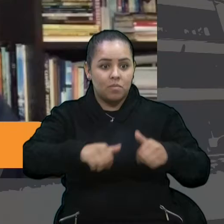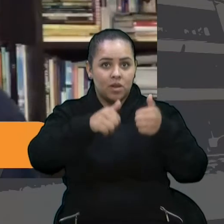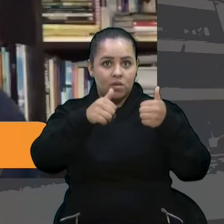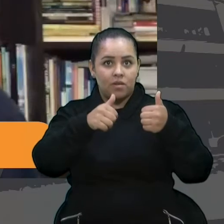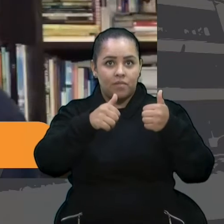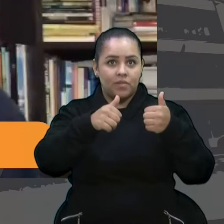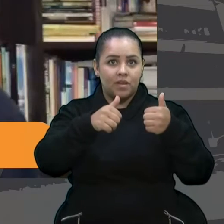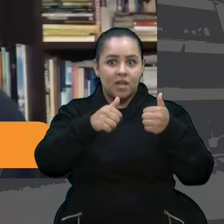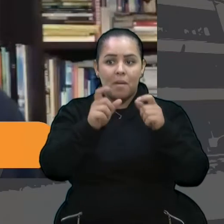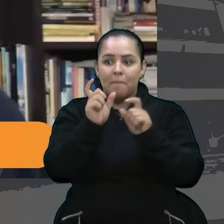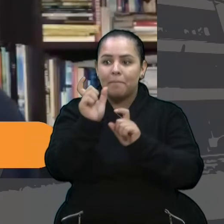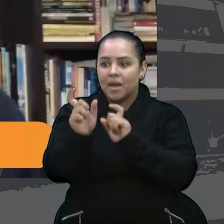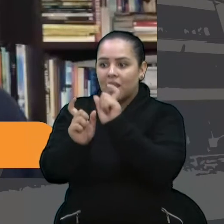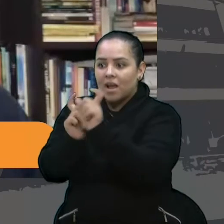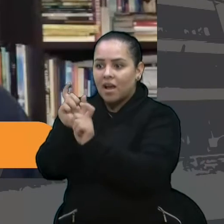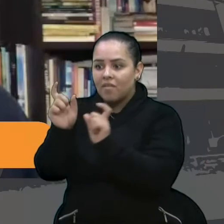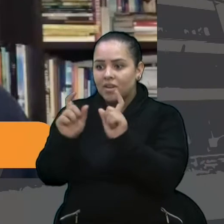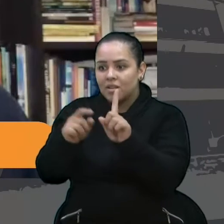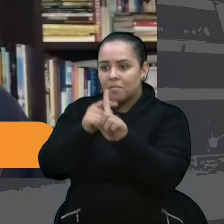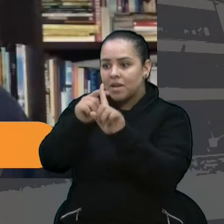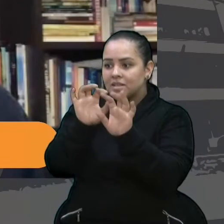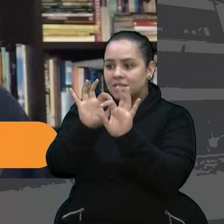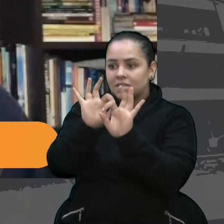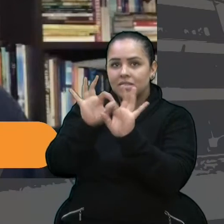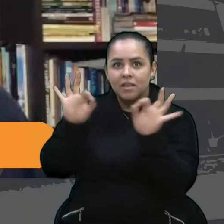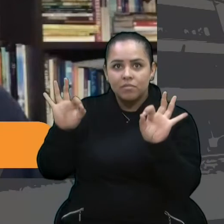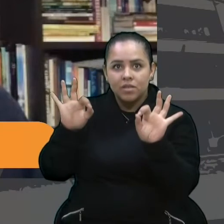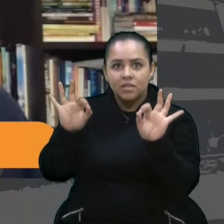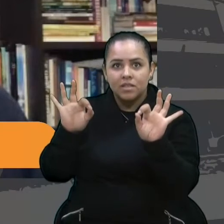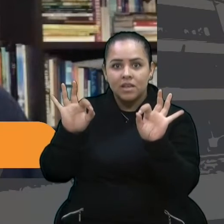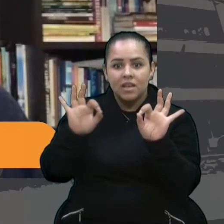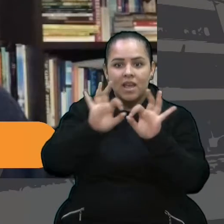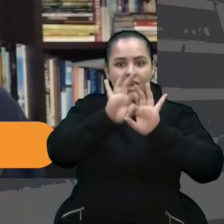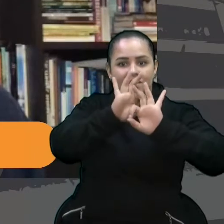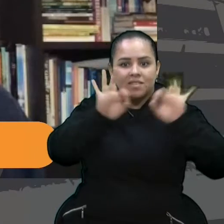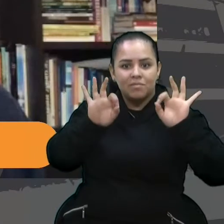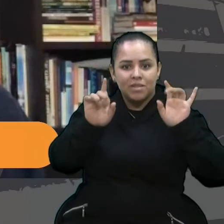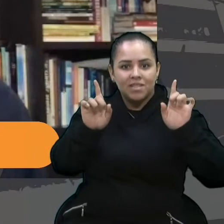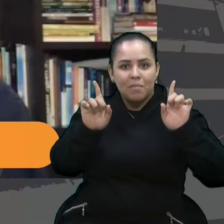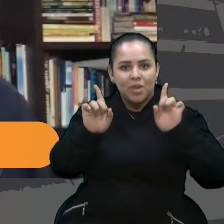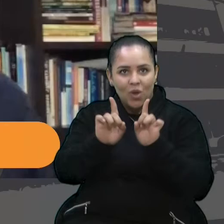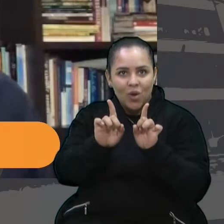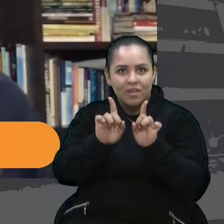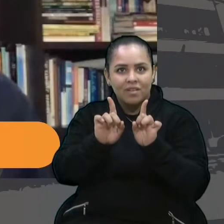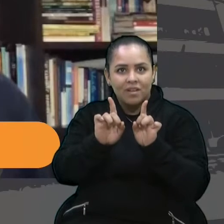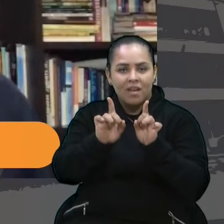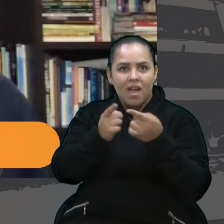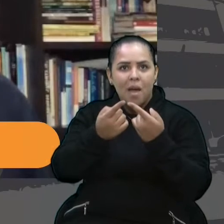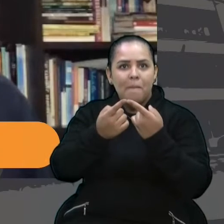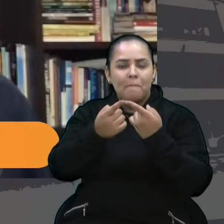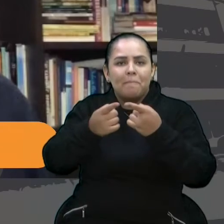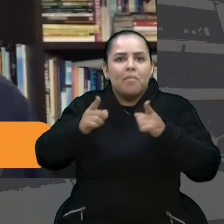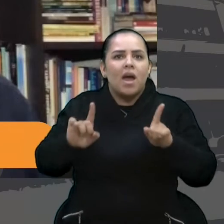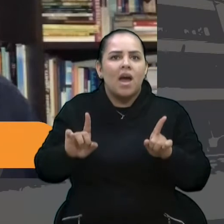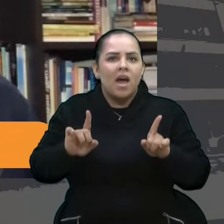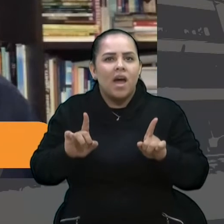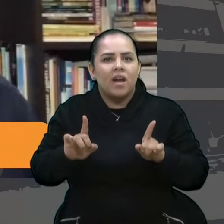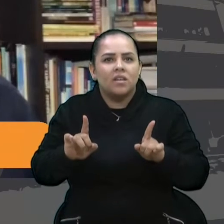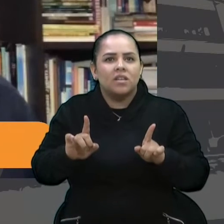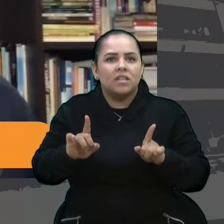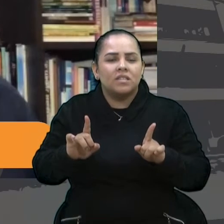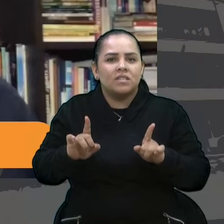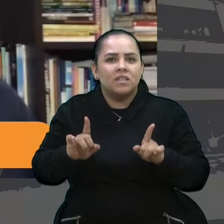mais simples e entre as mais simples as menores. Né? Mas, no entanto, hoje estão usando